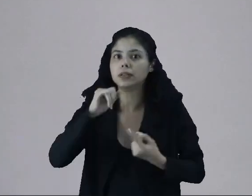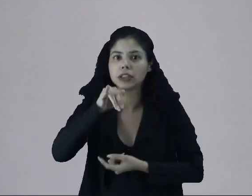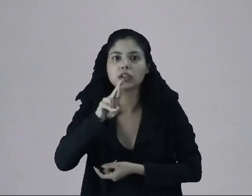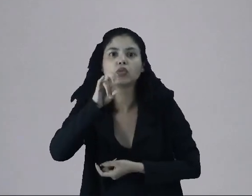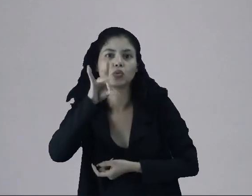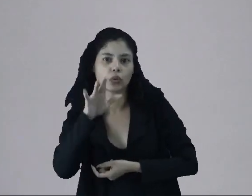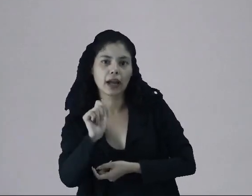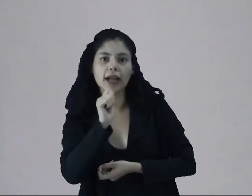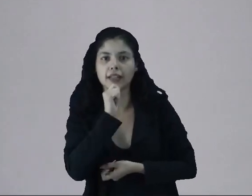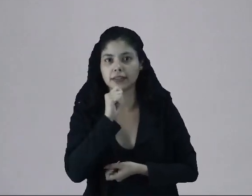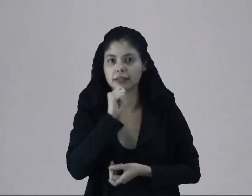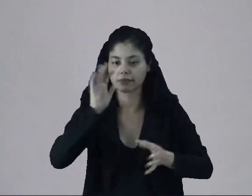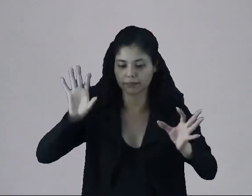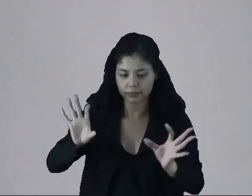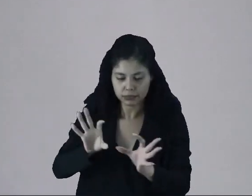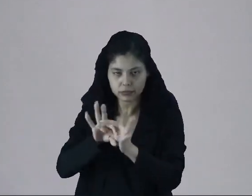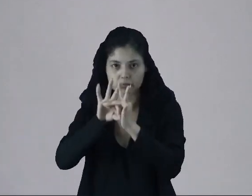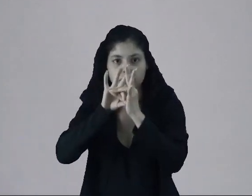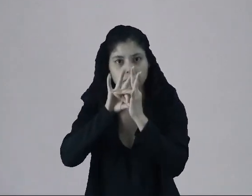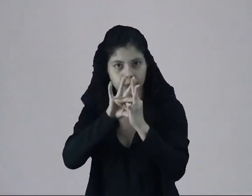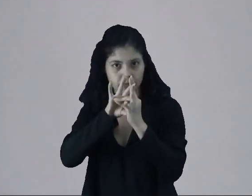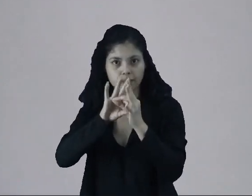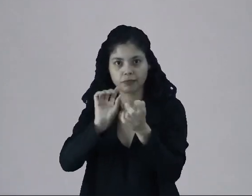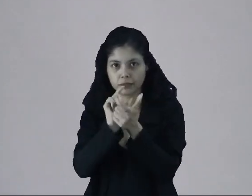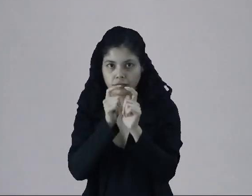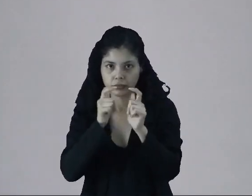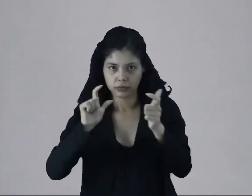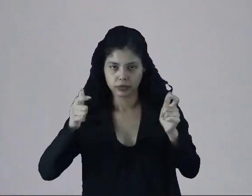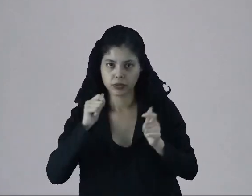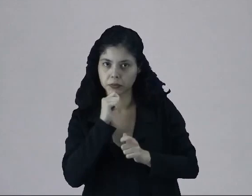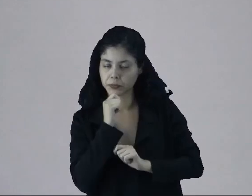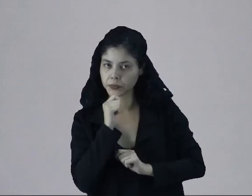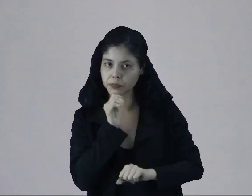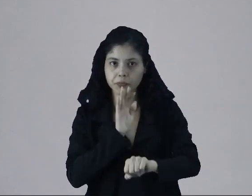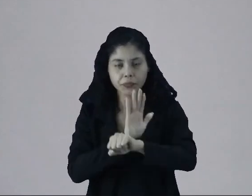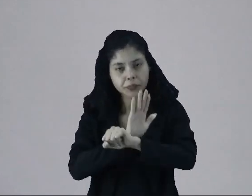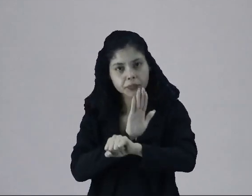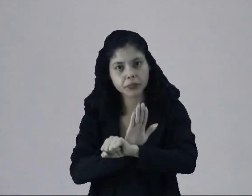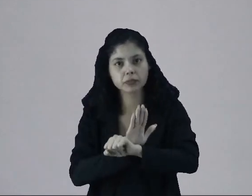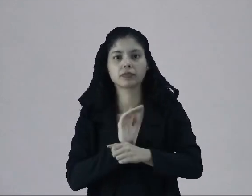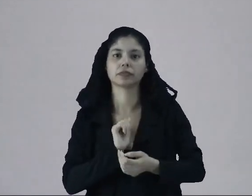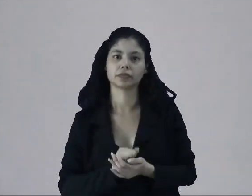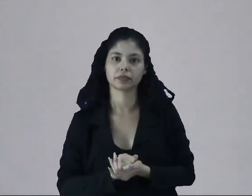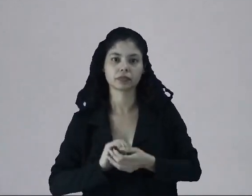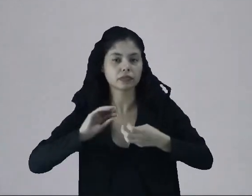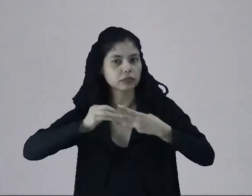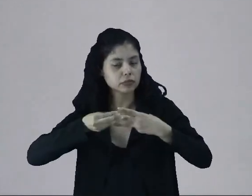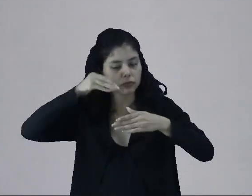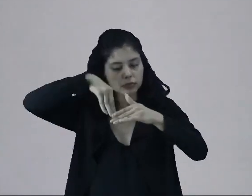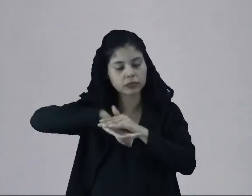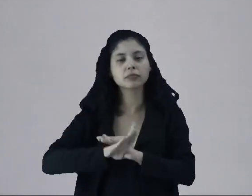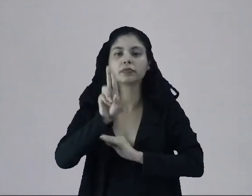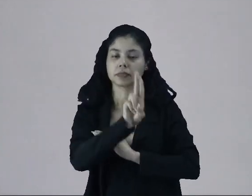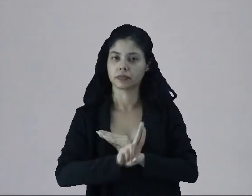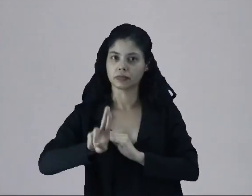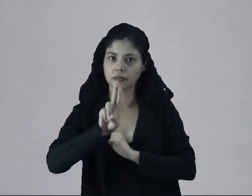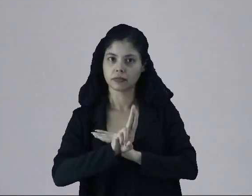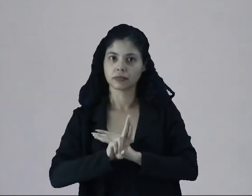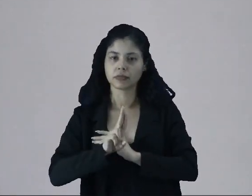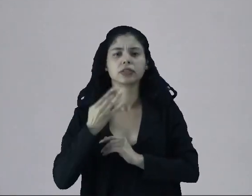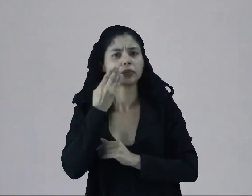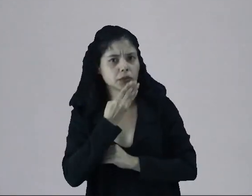ela vai ter afinidade e ela vai aumentar, né? Vai ajudar, por exemplo, a célula a armazenar e utilizar esse